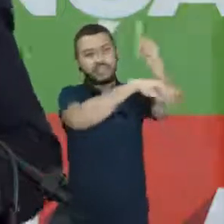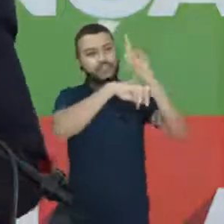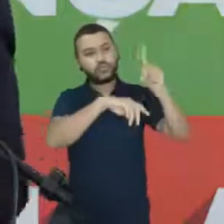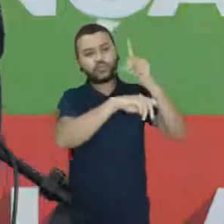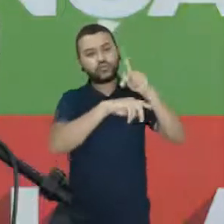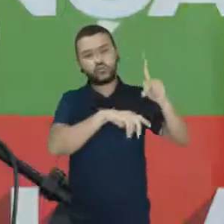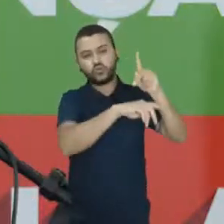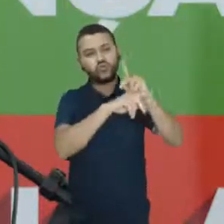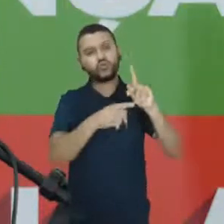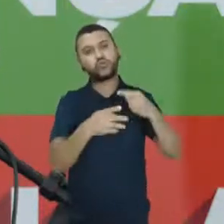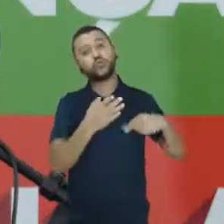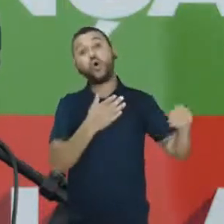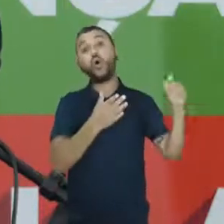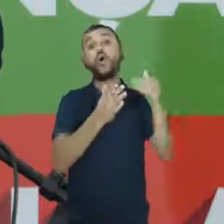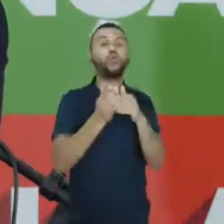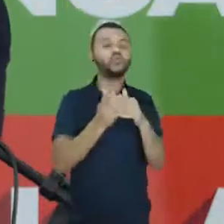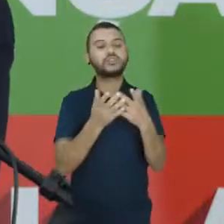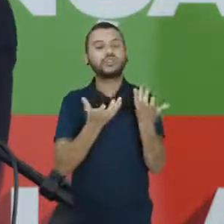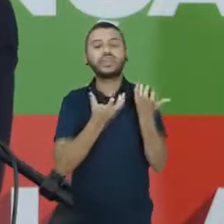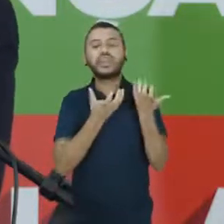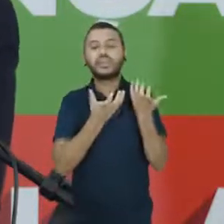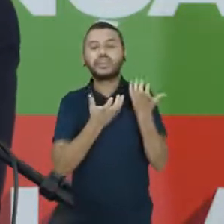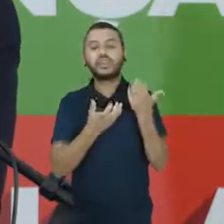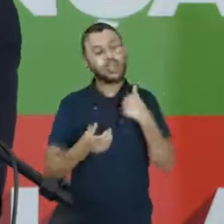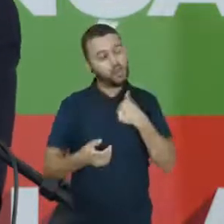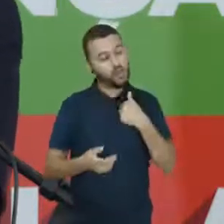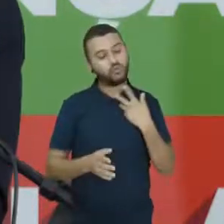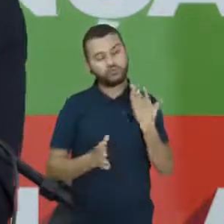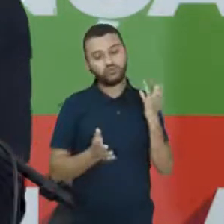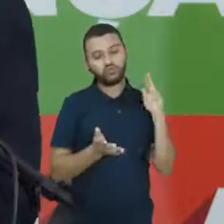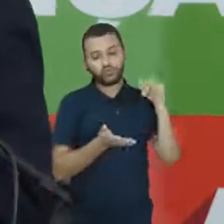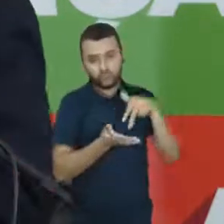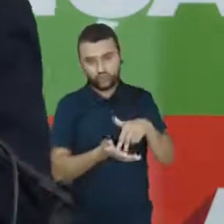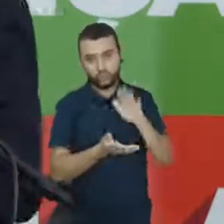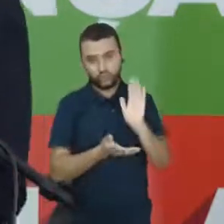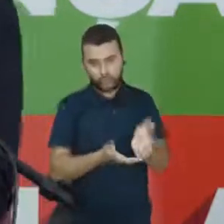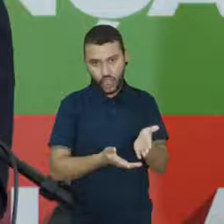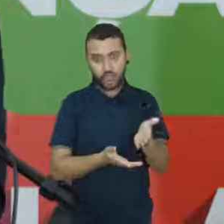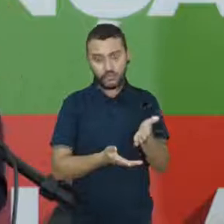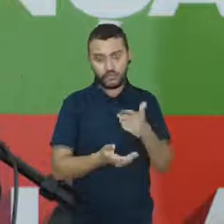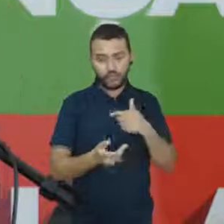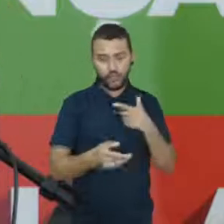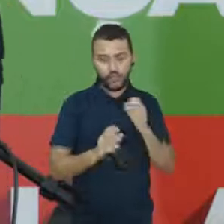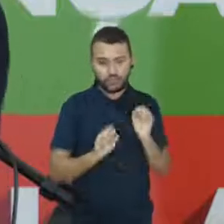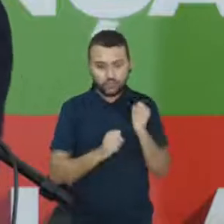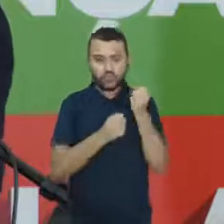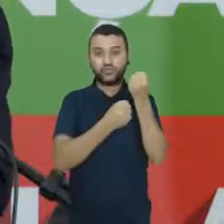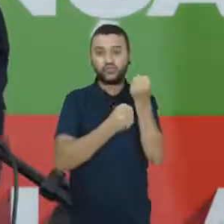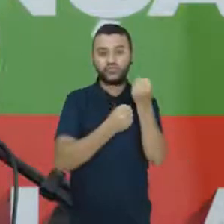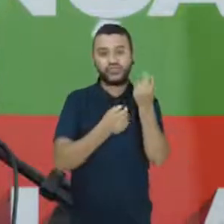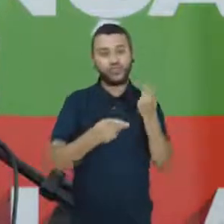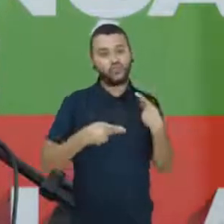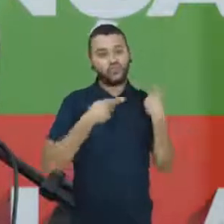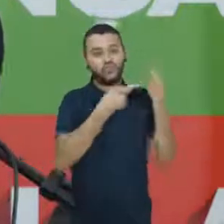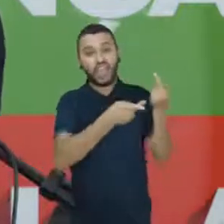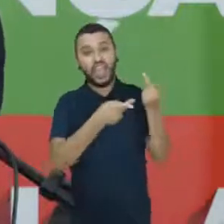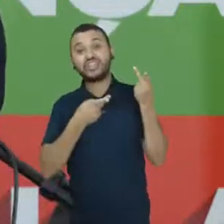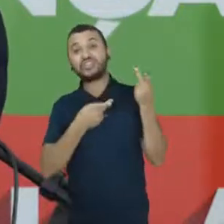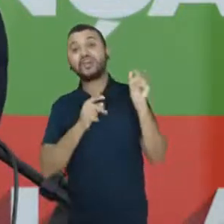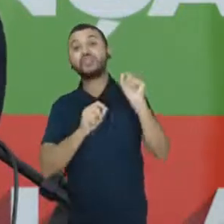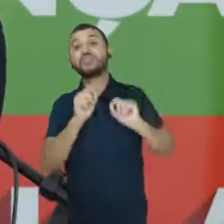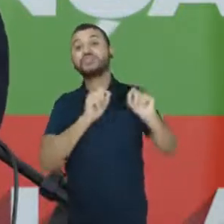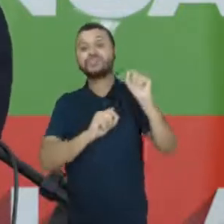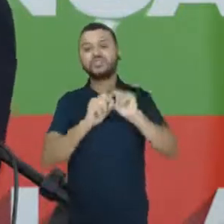no México, do que nós fizemos. Eu não só defendia, como todas as viagens levava agrupamento de empresários